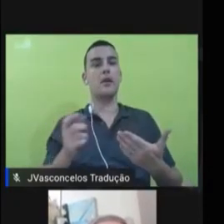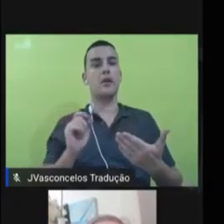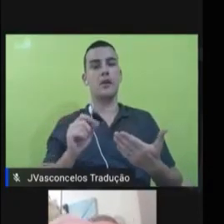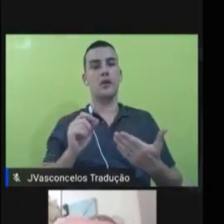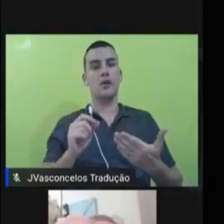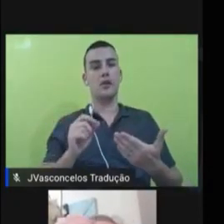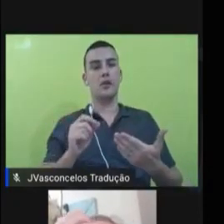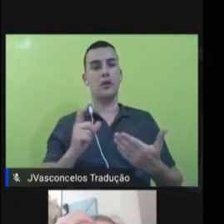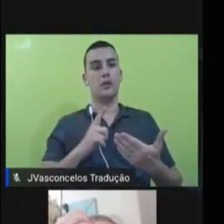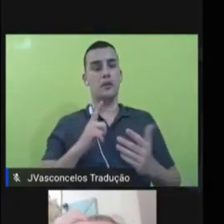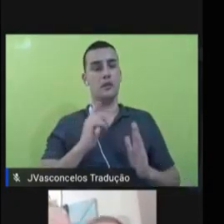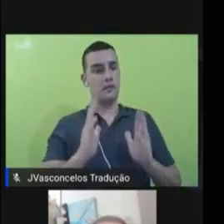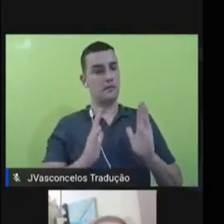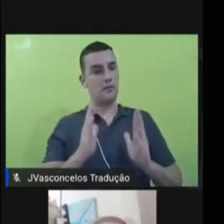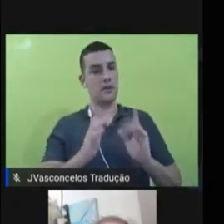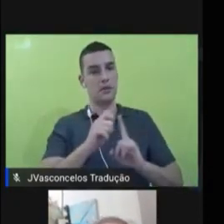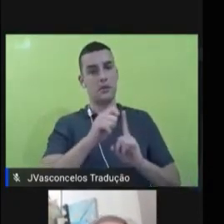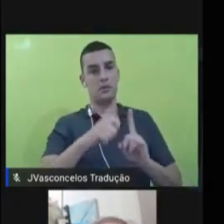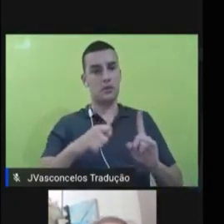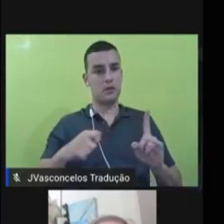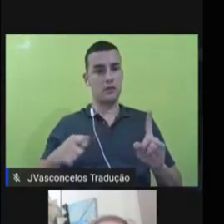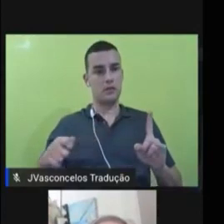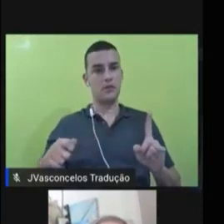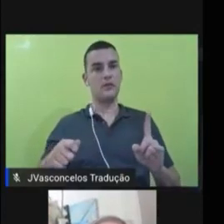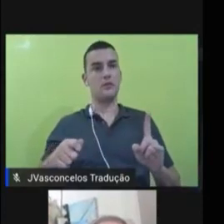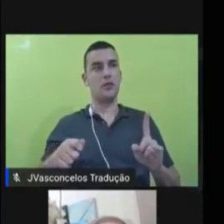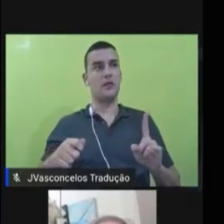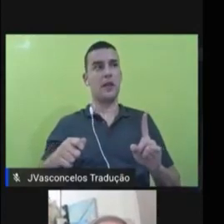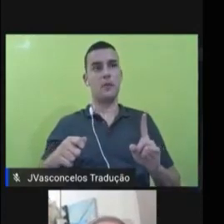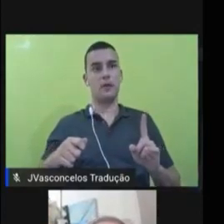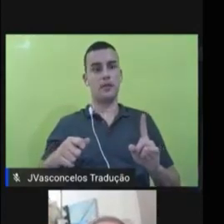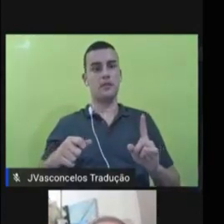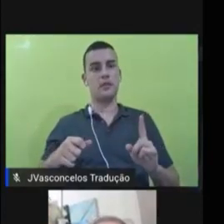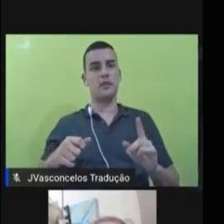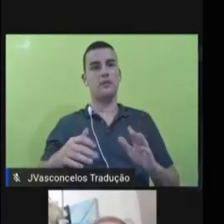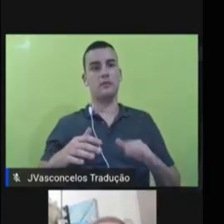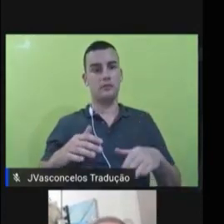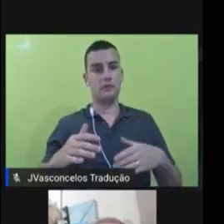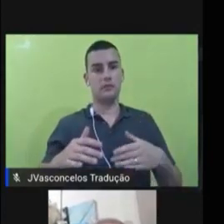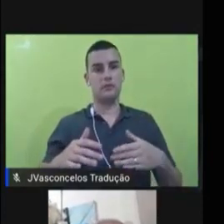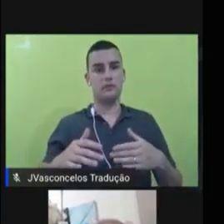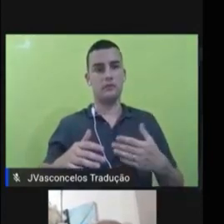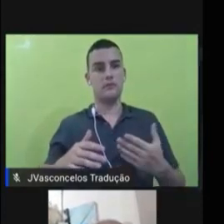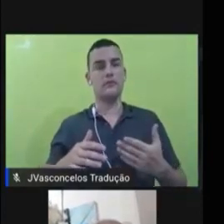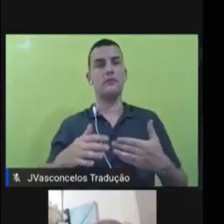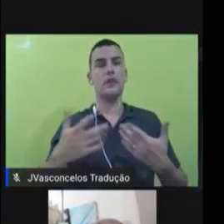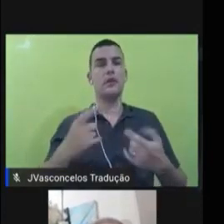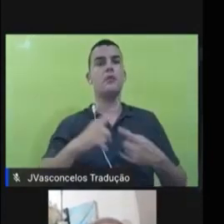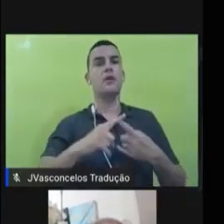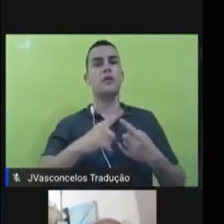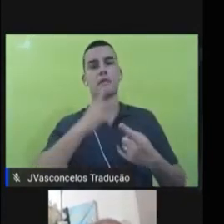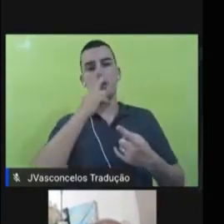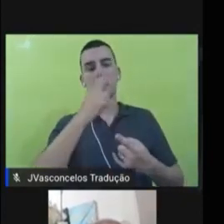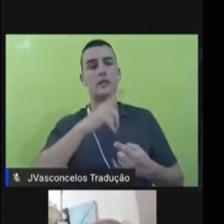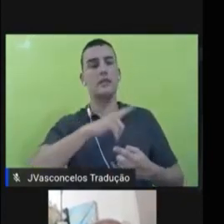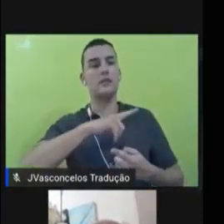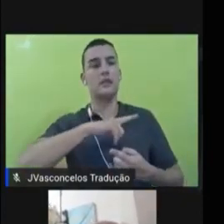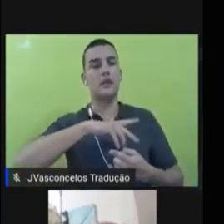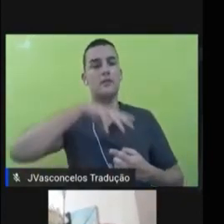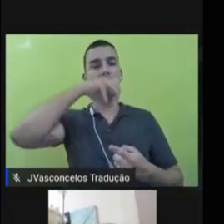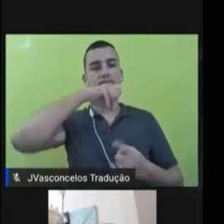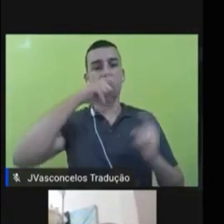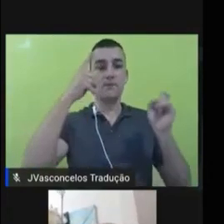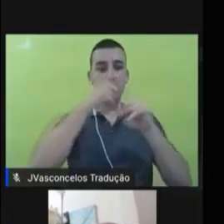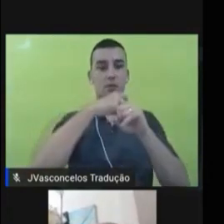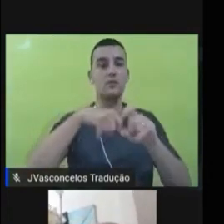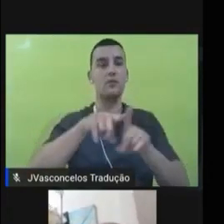daquele período, daquele mês, devido à impossibilidade, né, de respirar. A fibrose cística,